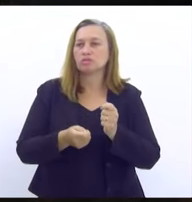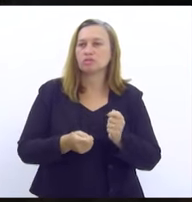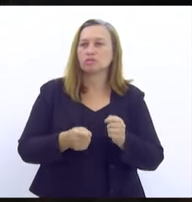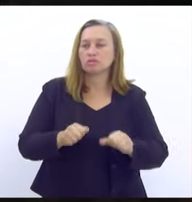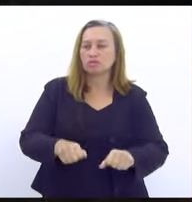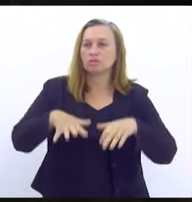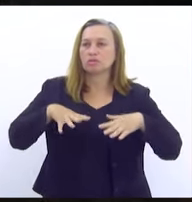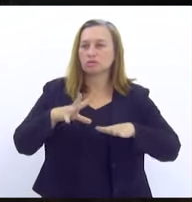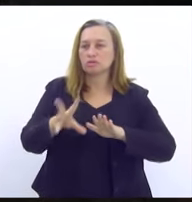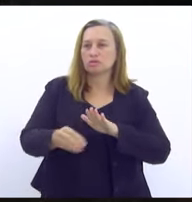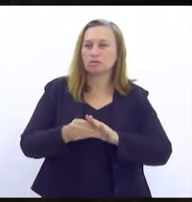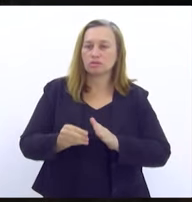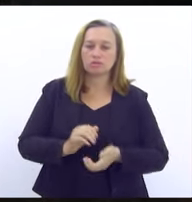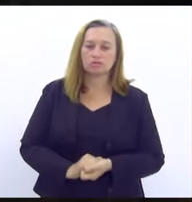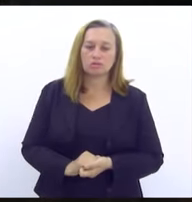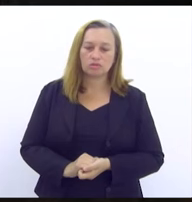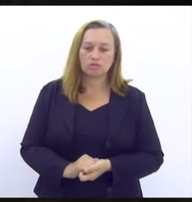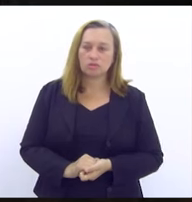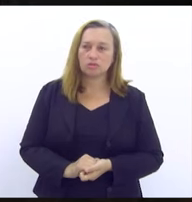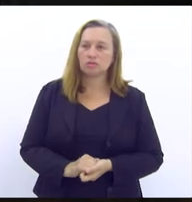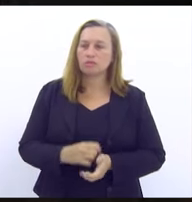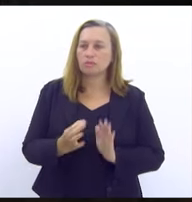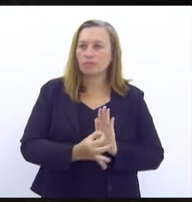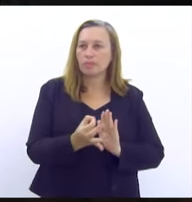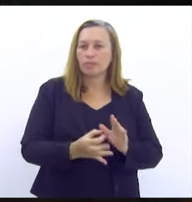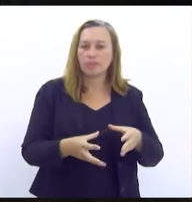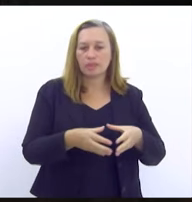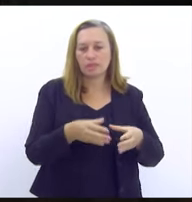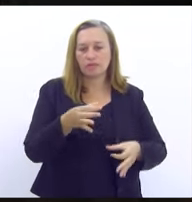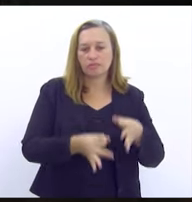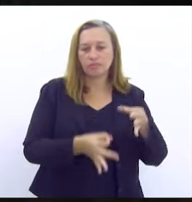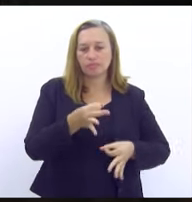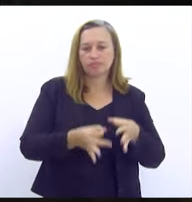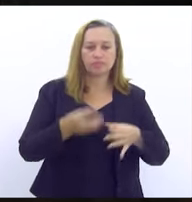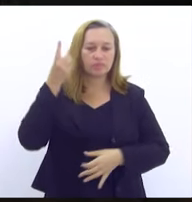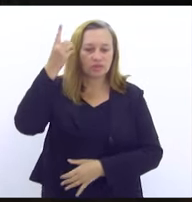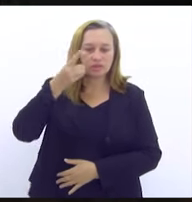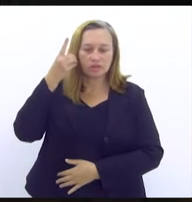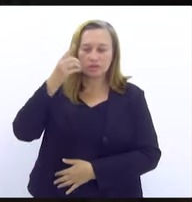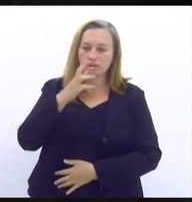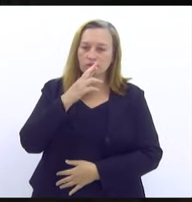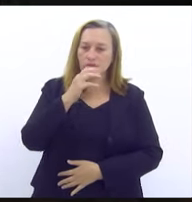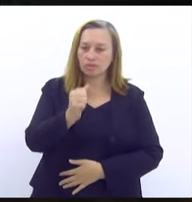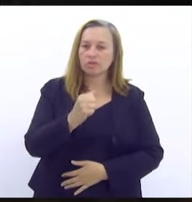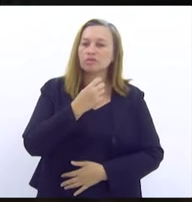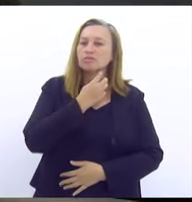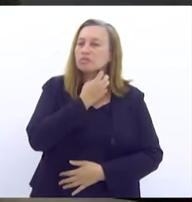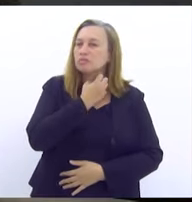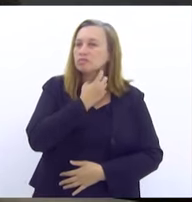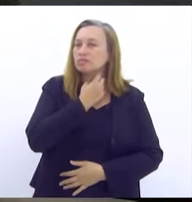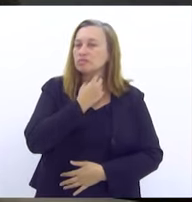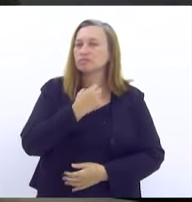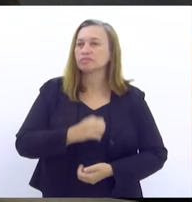Emendas de Plenário. Para emitir parecer pela Comissão de Constituição e Justiça, deputado Rodrigo Amorim.